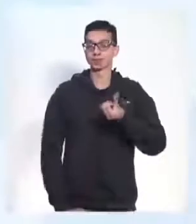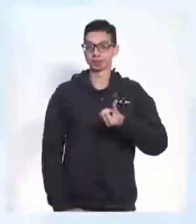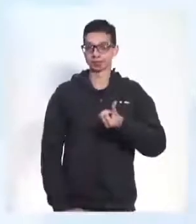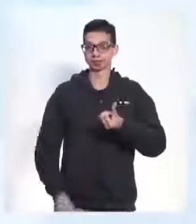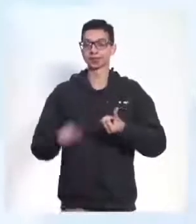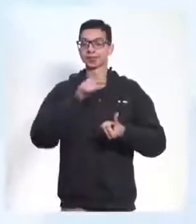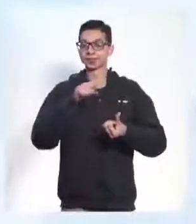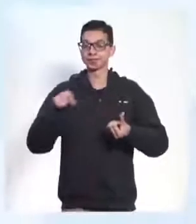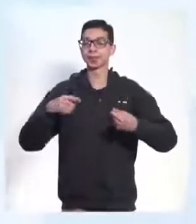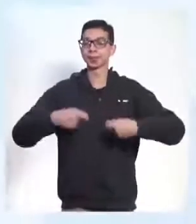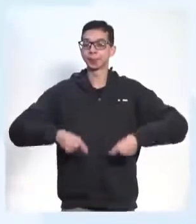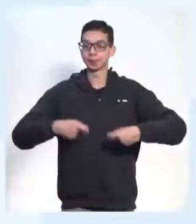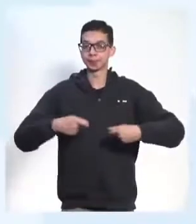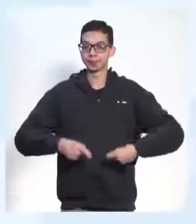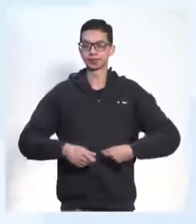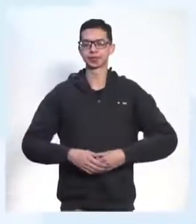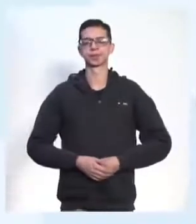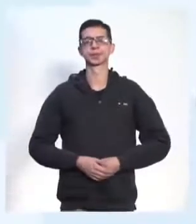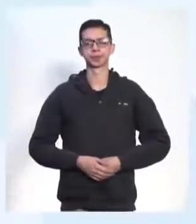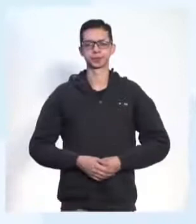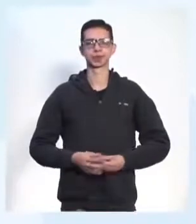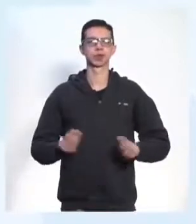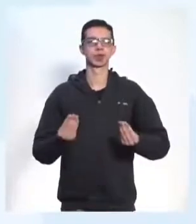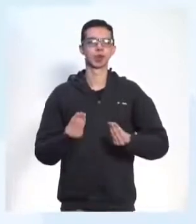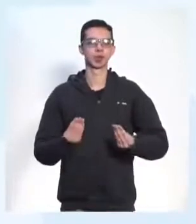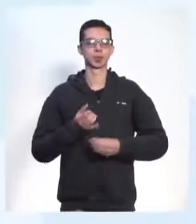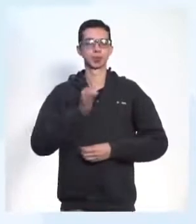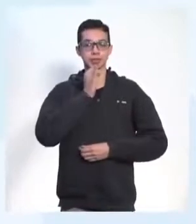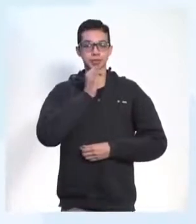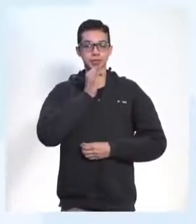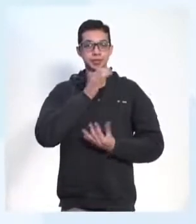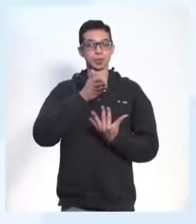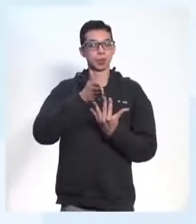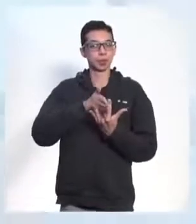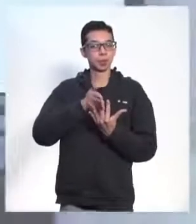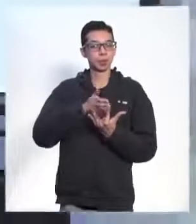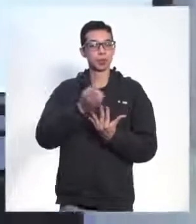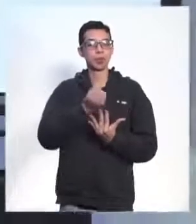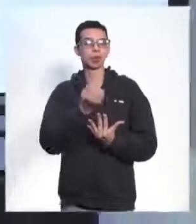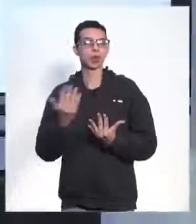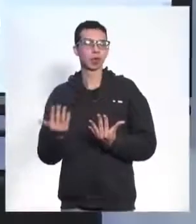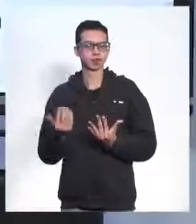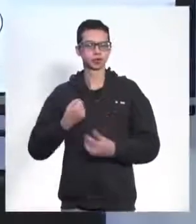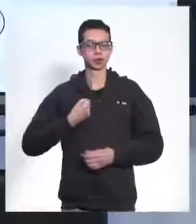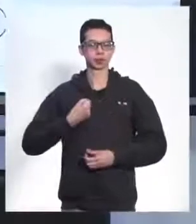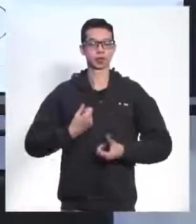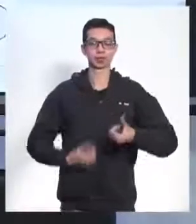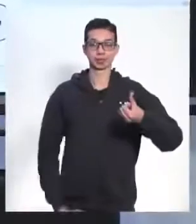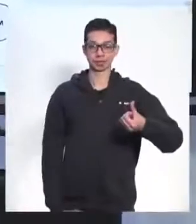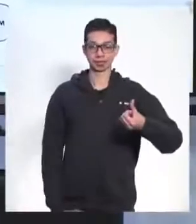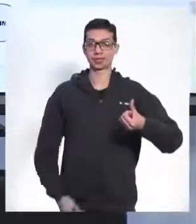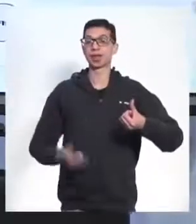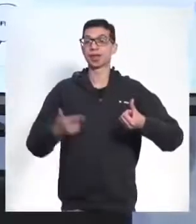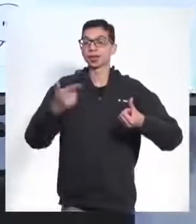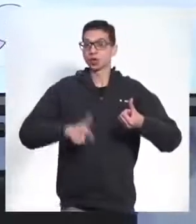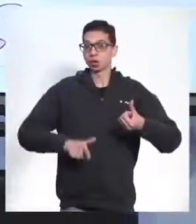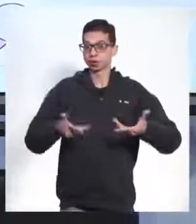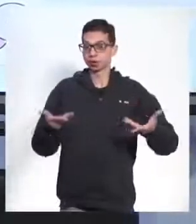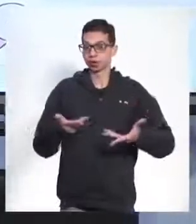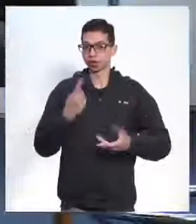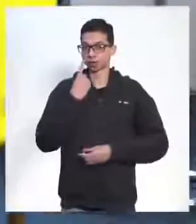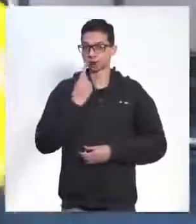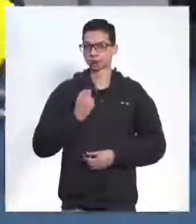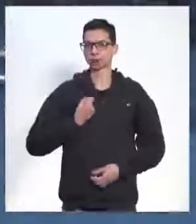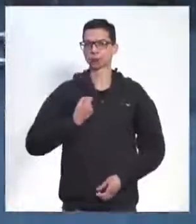que pegar, né? Então, os múltiplos entre 6 e... Então, vamos lançar aqui o dado de novo, né?